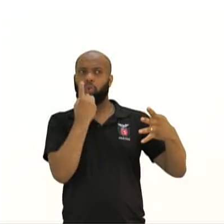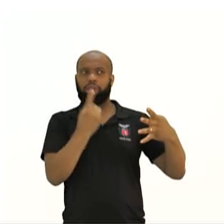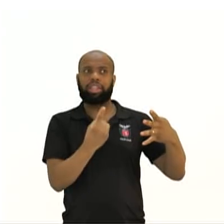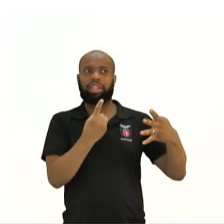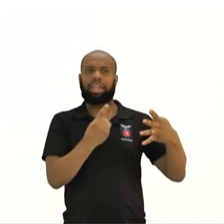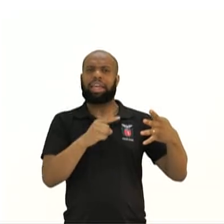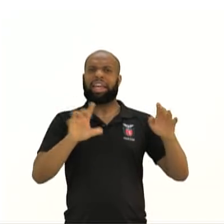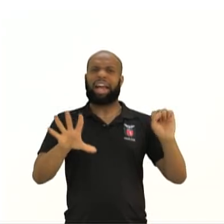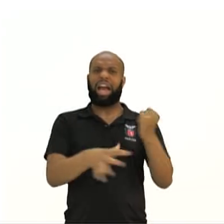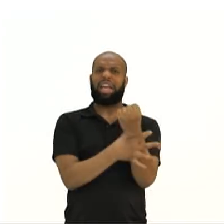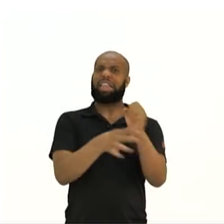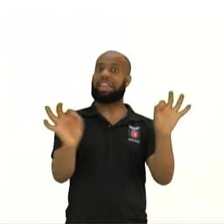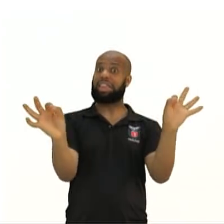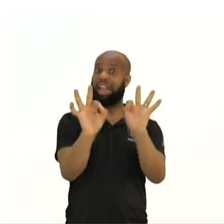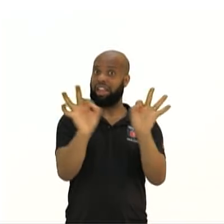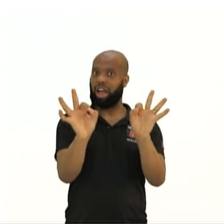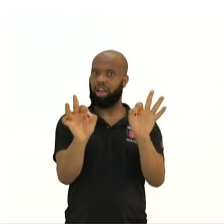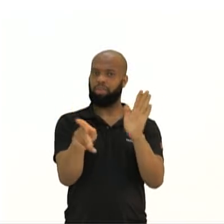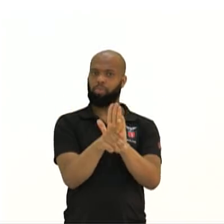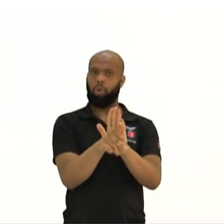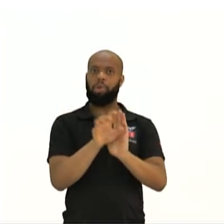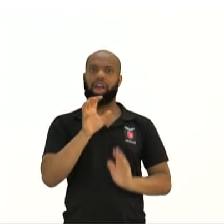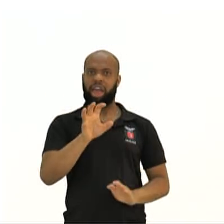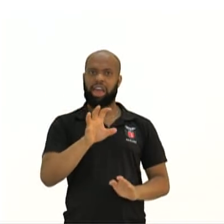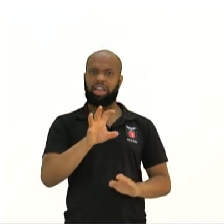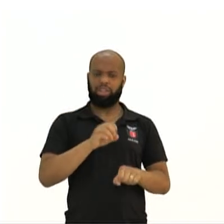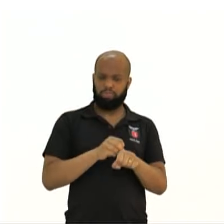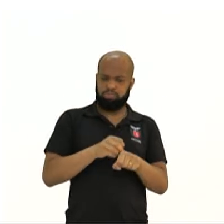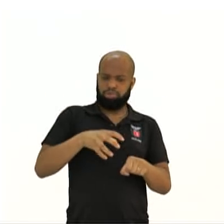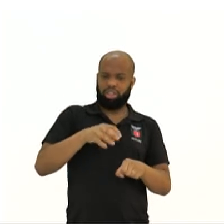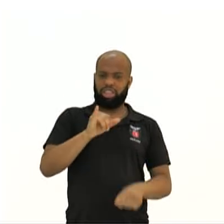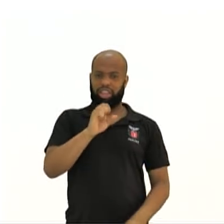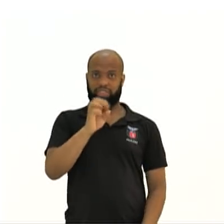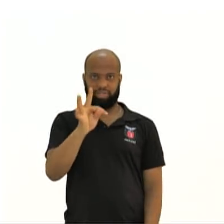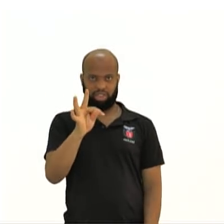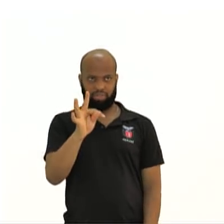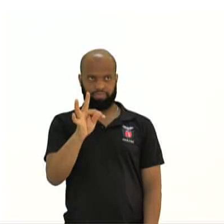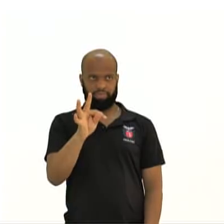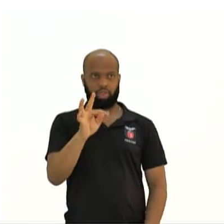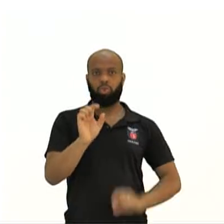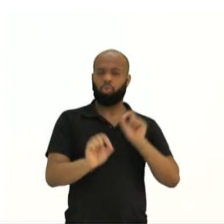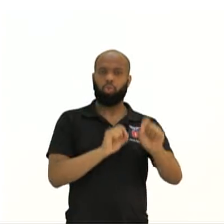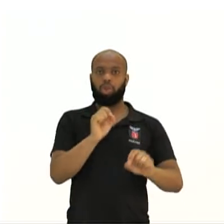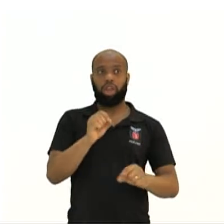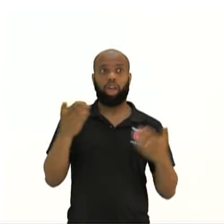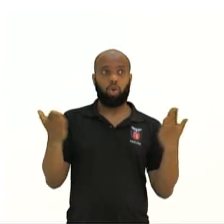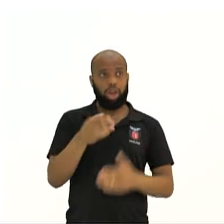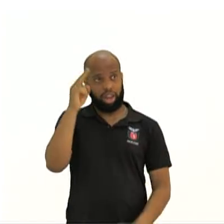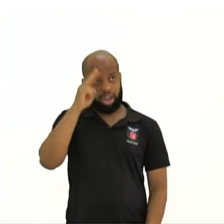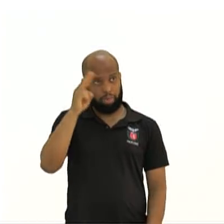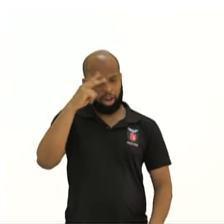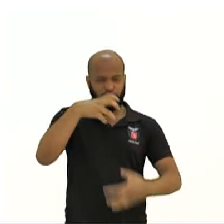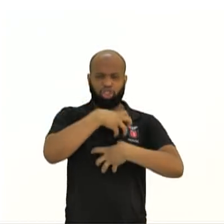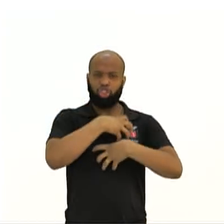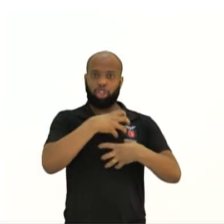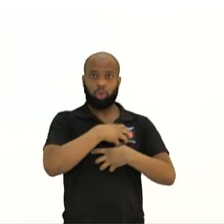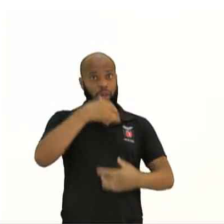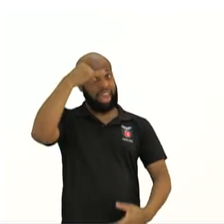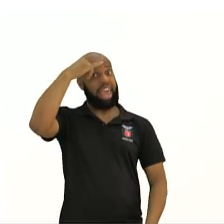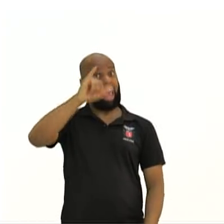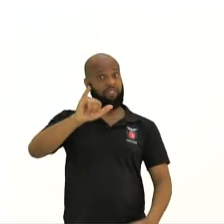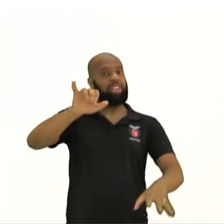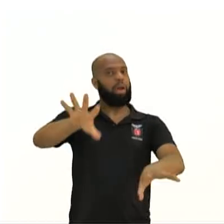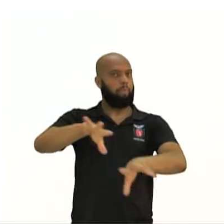não garante proteção contra essas infecções, contra essas doenças. Então, vamos lembrar aí dos métodos, né, que a